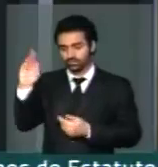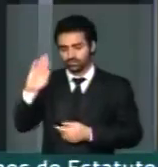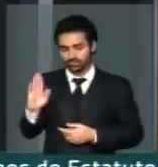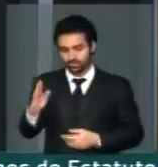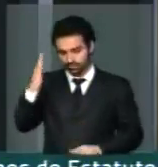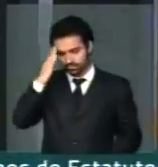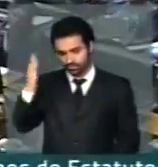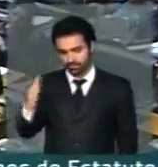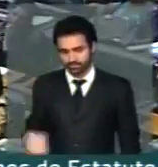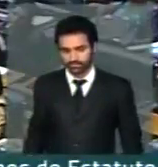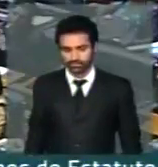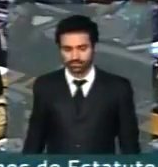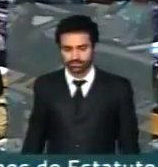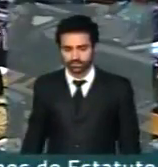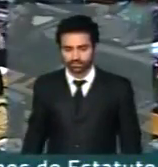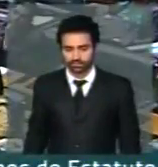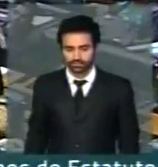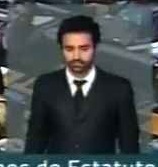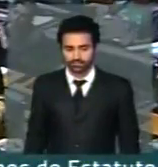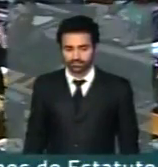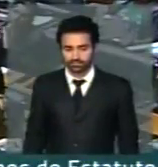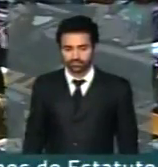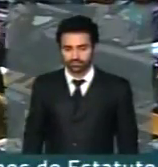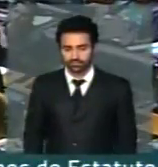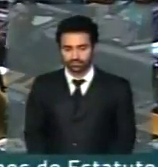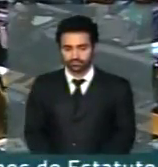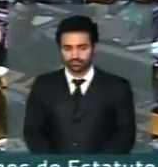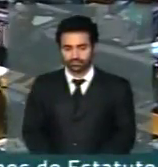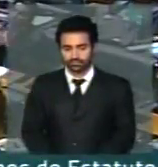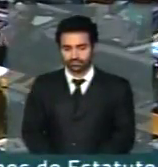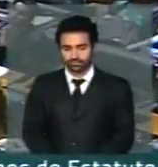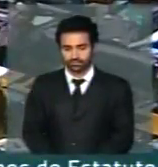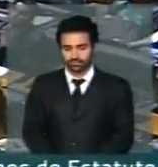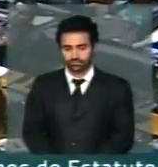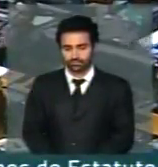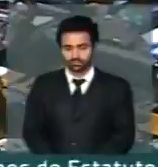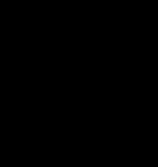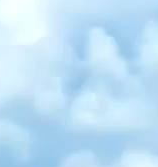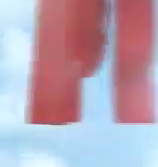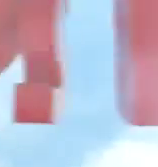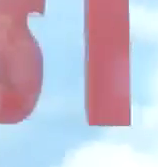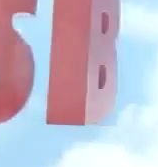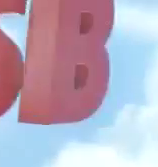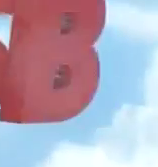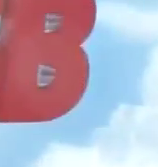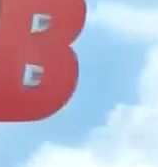Muito obrigado. Obrigado, deputado Glauber. Professora Dorinha, deputada Dorinha Rezende.